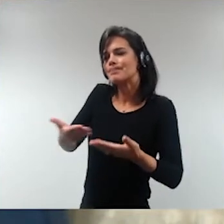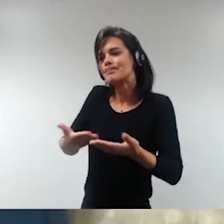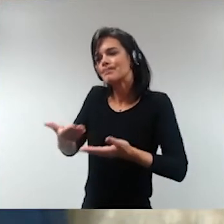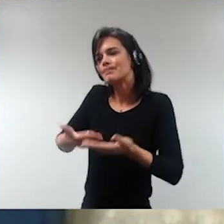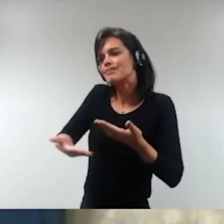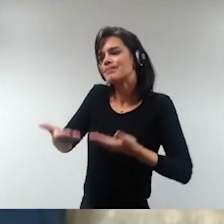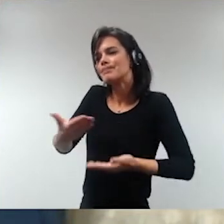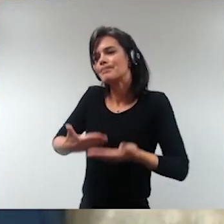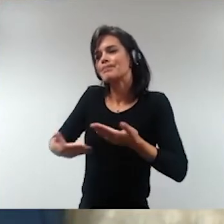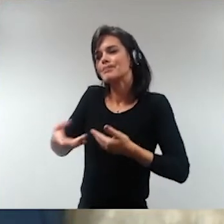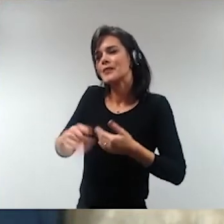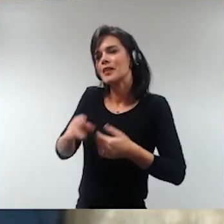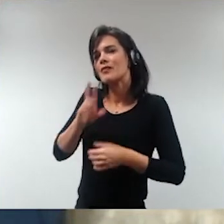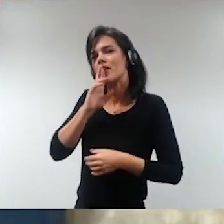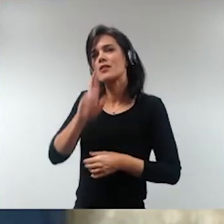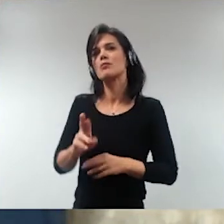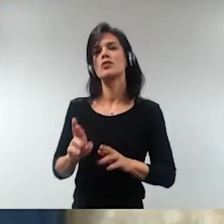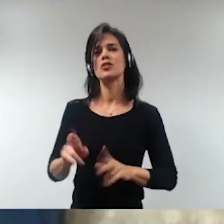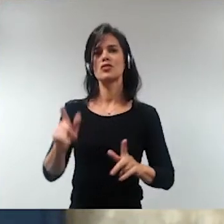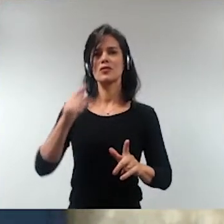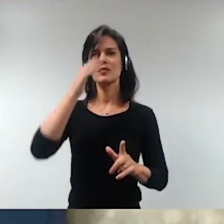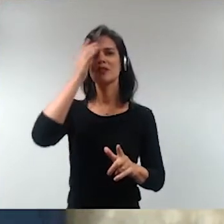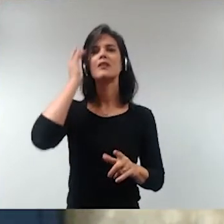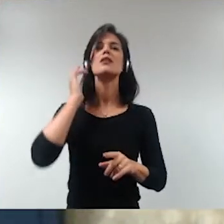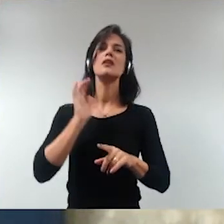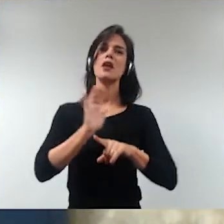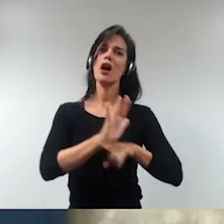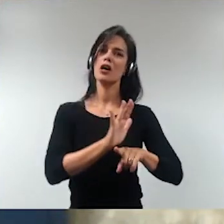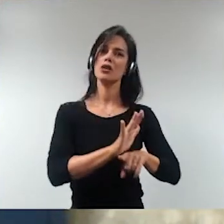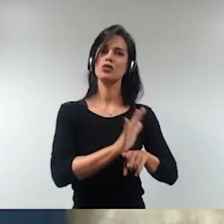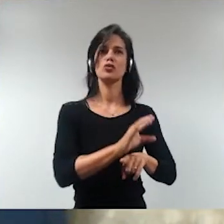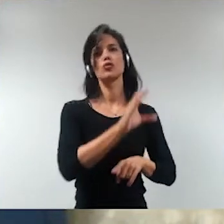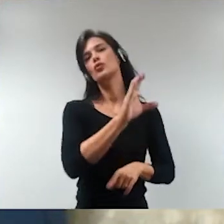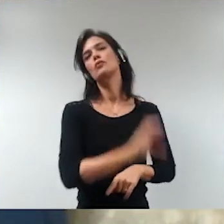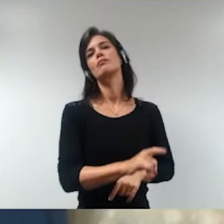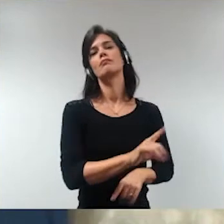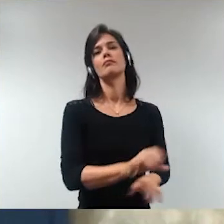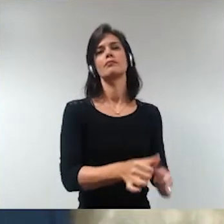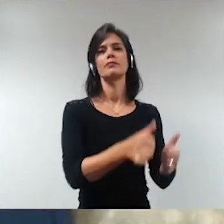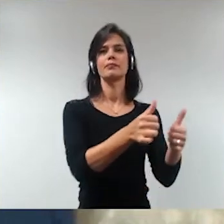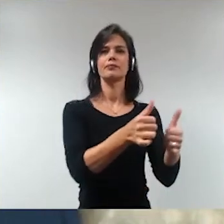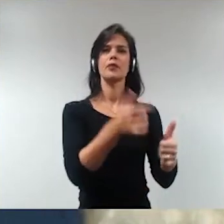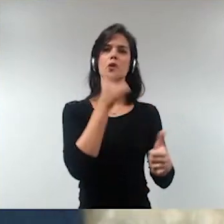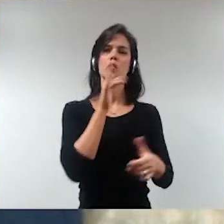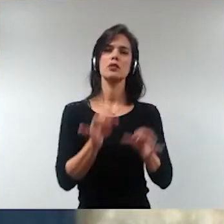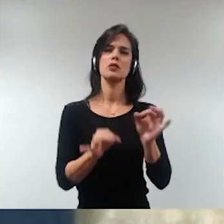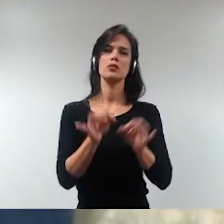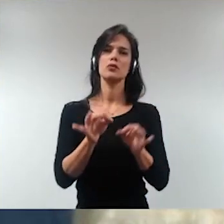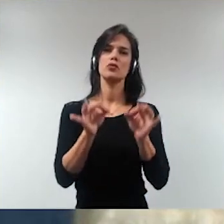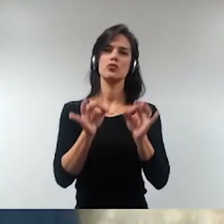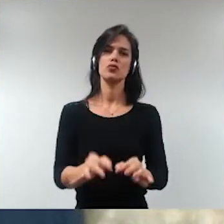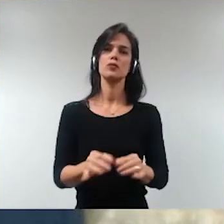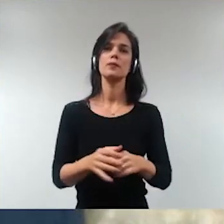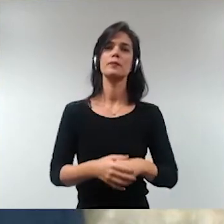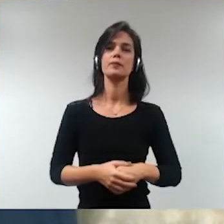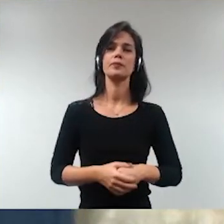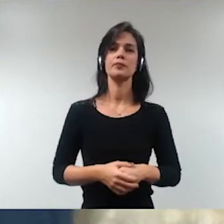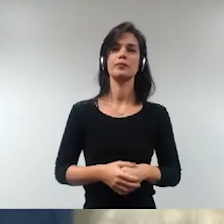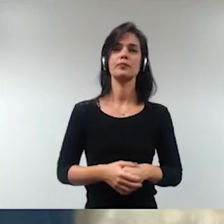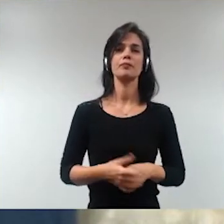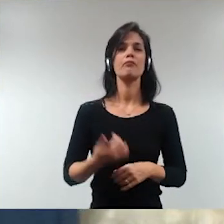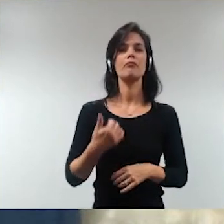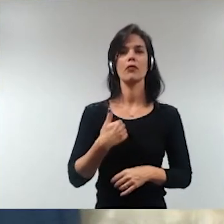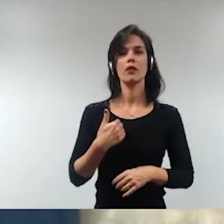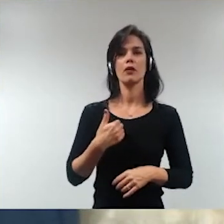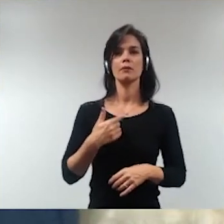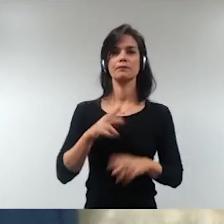realmente influiu no resultado do julgamento e contribuiu para se fazer justiça. E é importante a gente dizer, e aí eu já entro